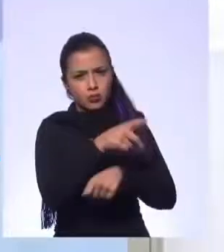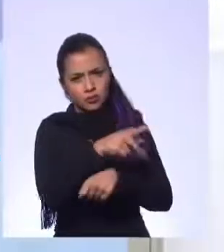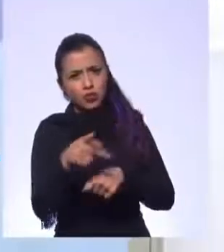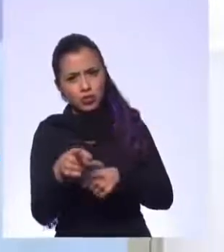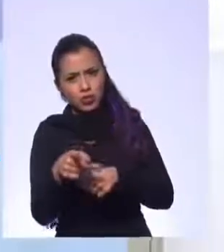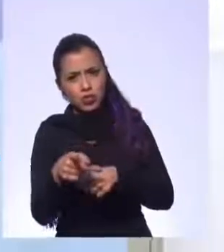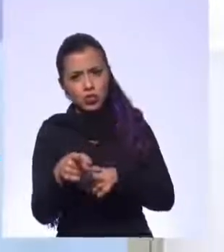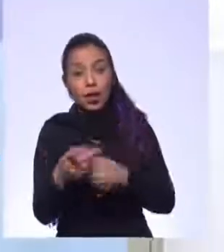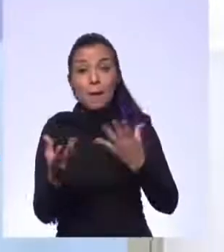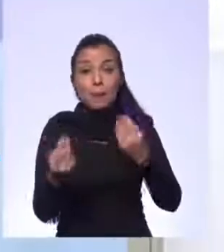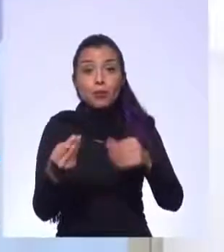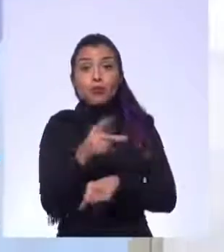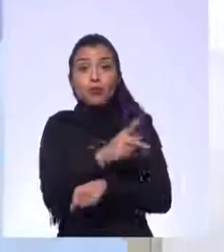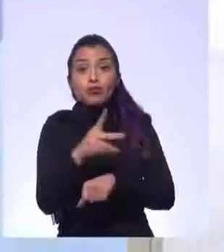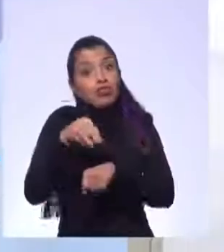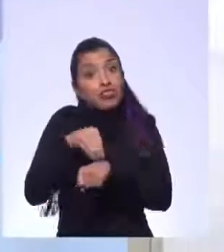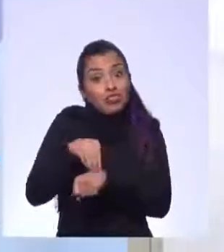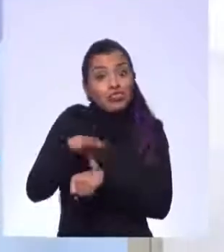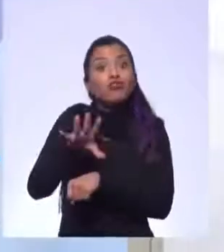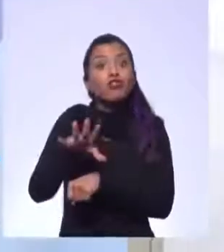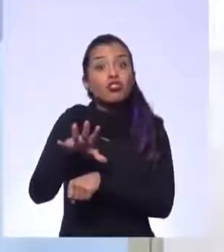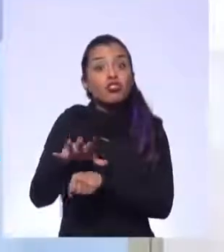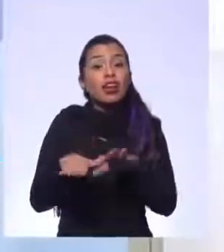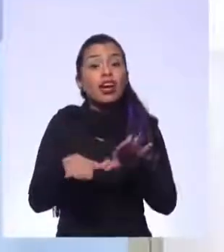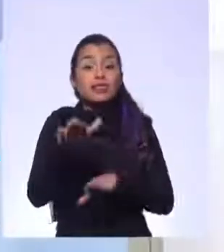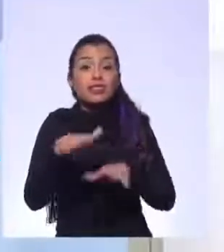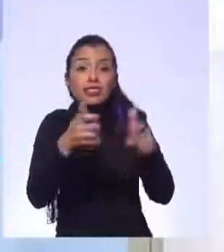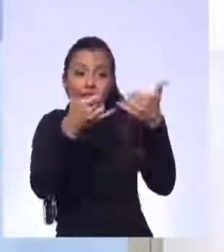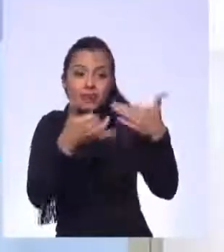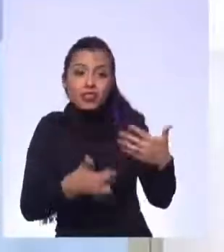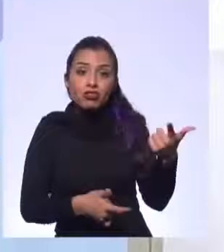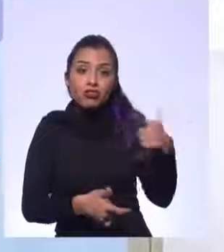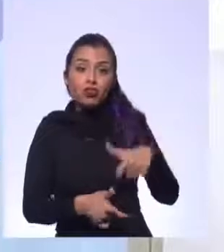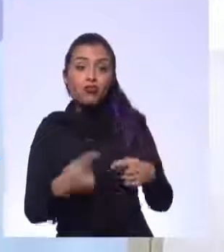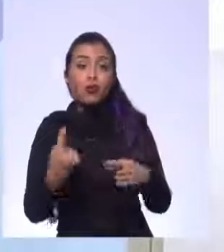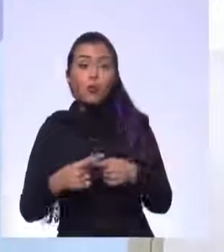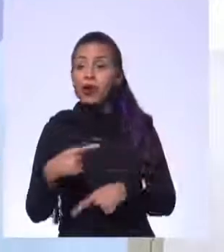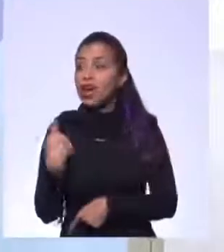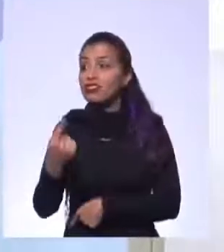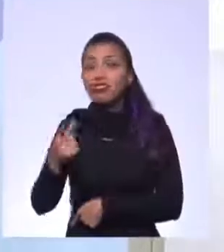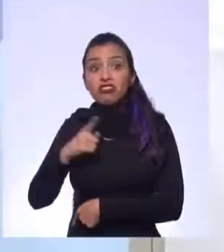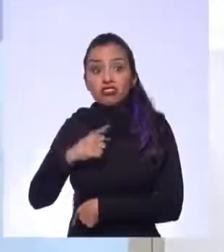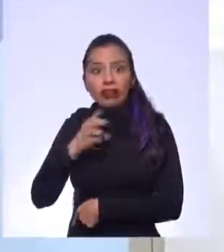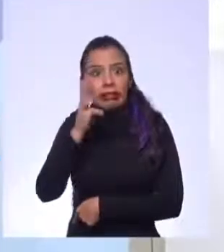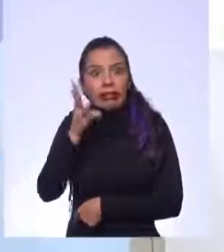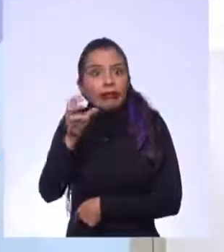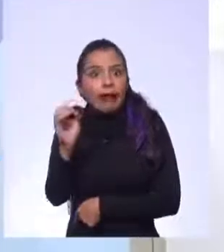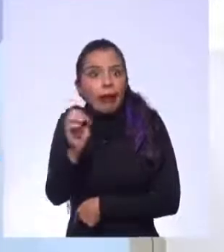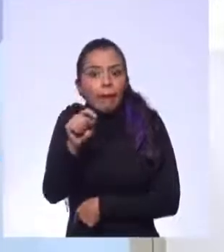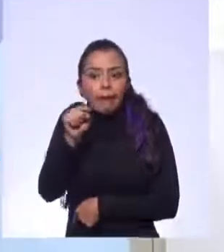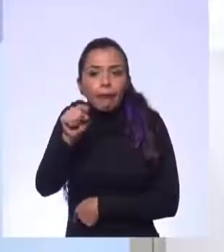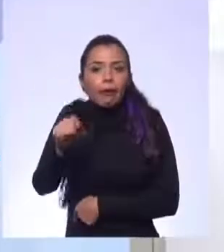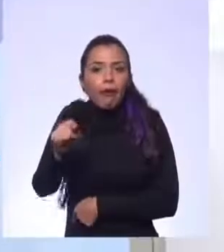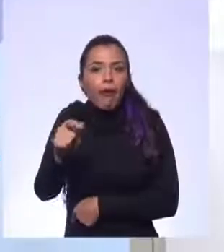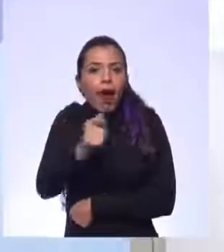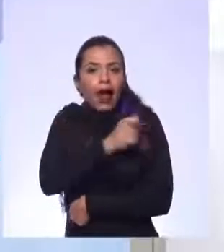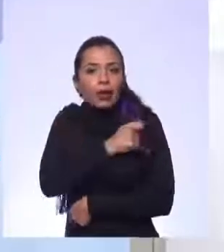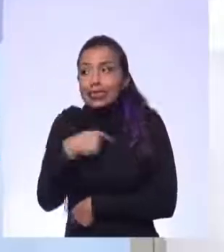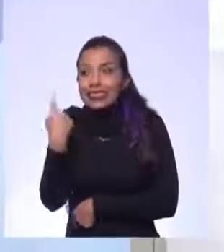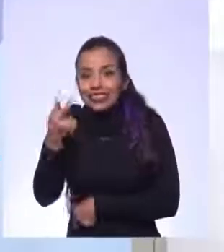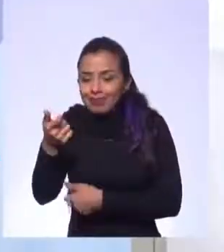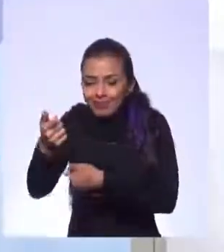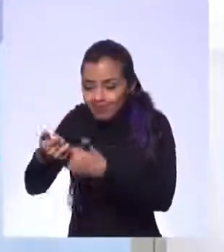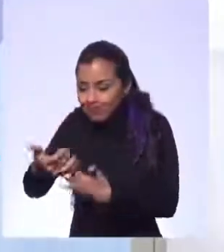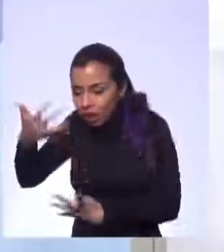Quando vocês falam que não entendi, eles explicam novamente. Porque, às vezes, nós temos 30 mil alunos aqui no chat, não dá para olhar todo mundo de uma